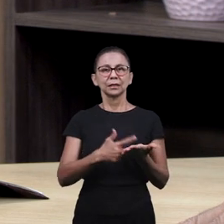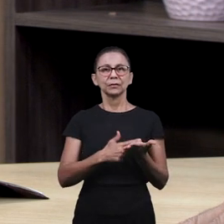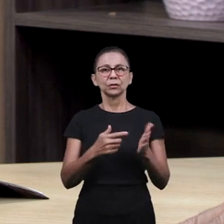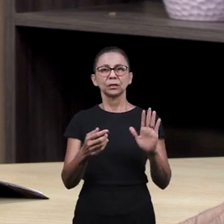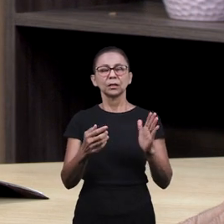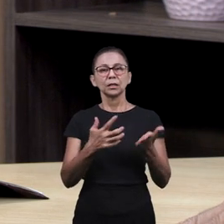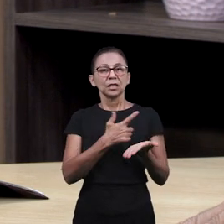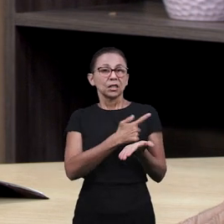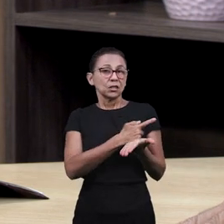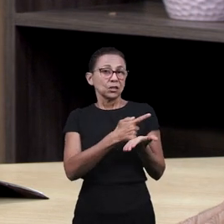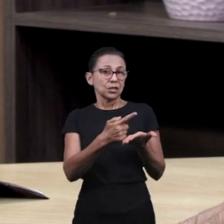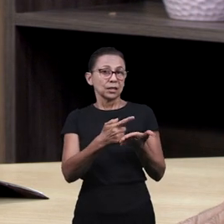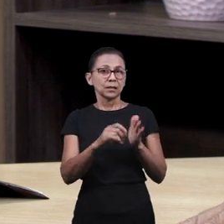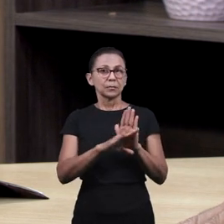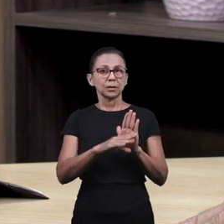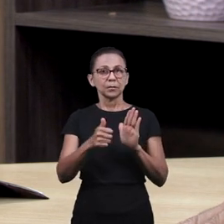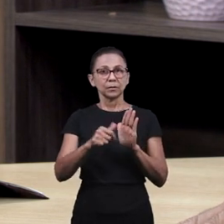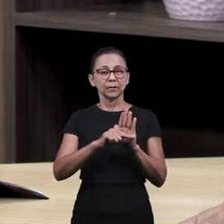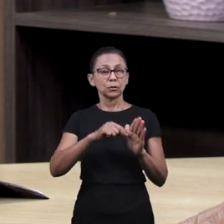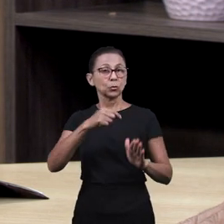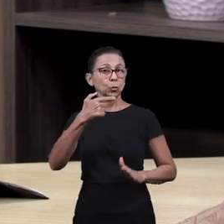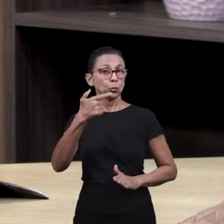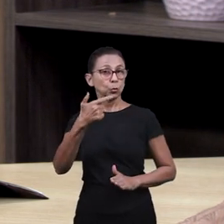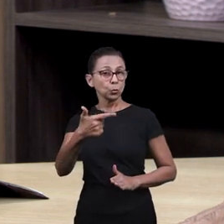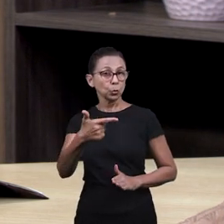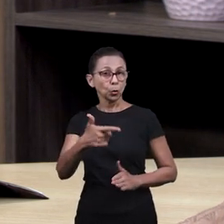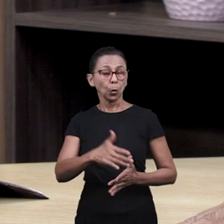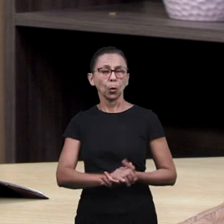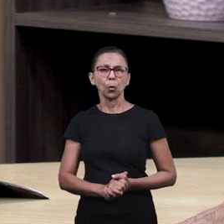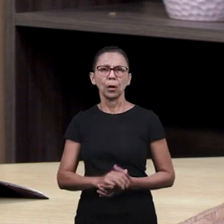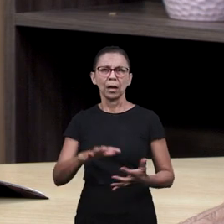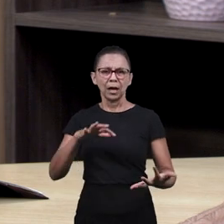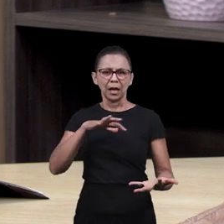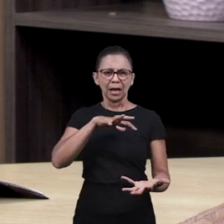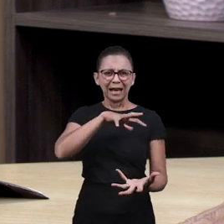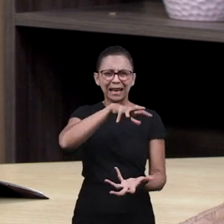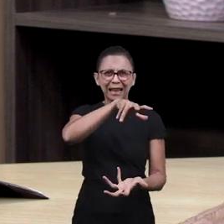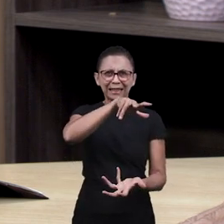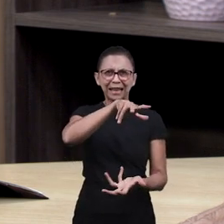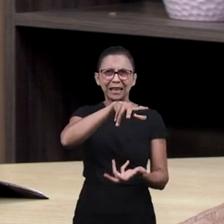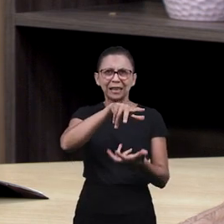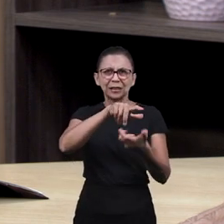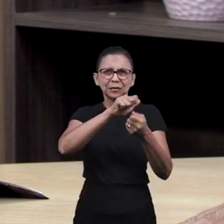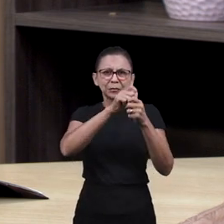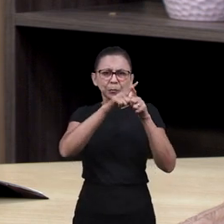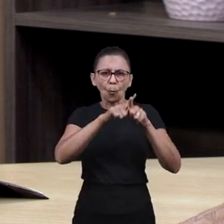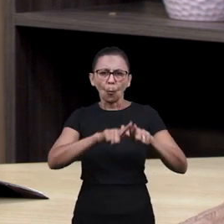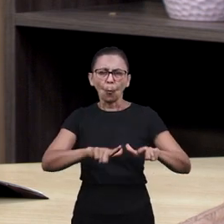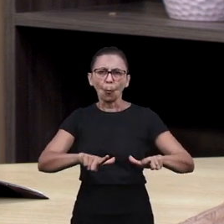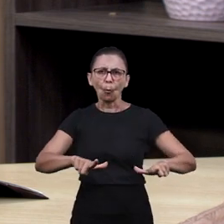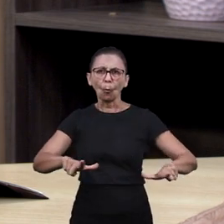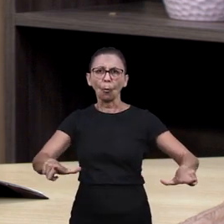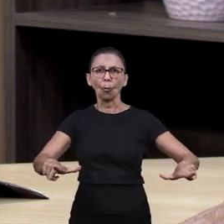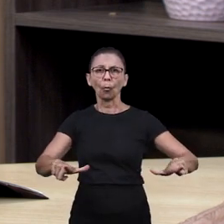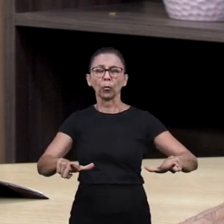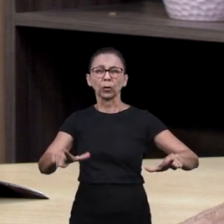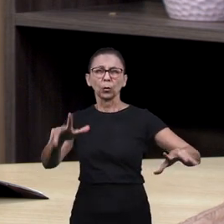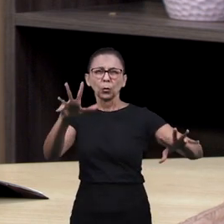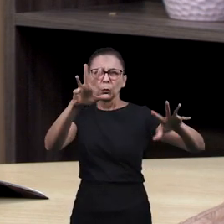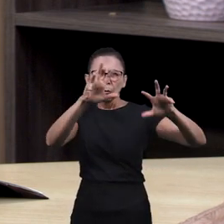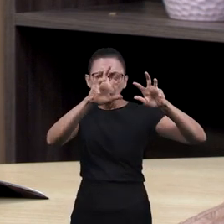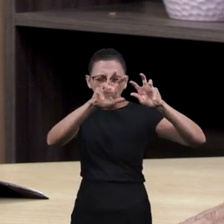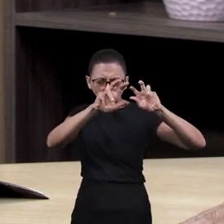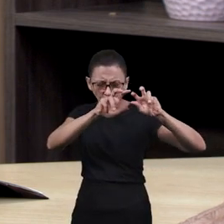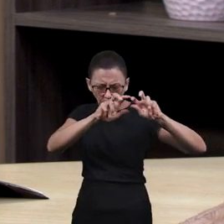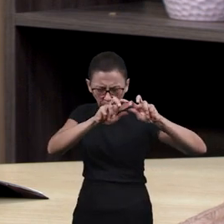do Gênesis, capítulo 1, verso 2, que diz assim: E a terra era sem forma e vazia, e havia